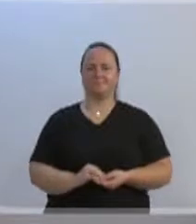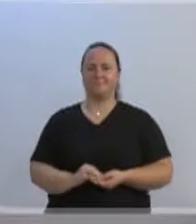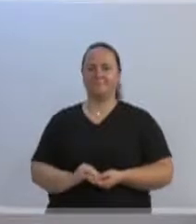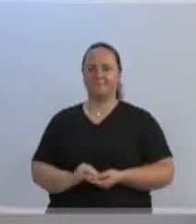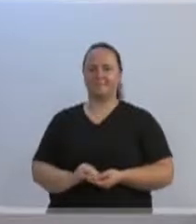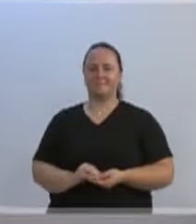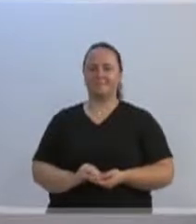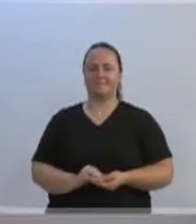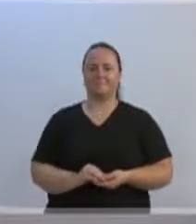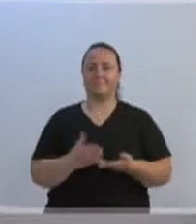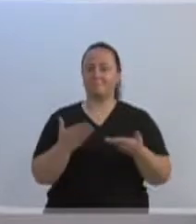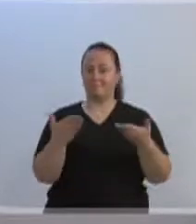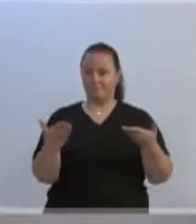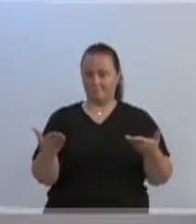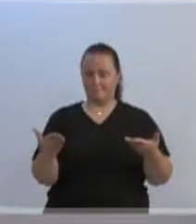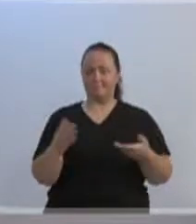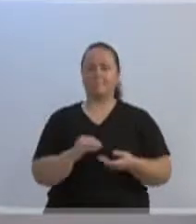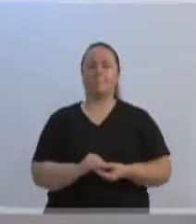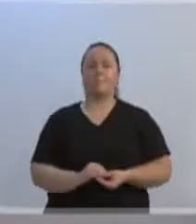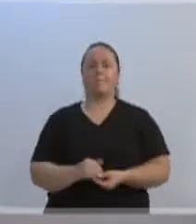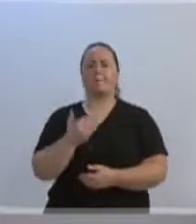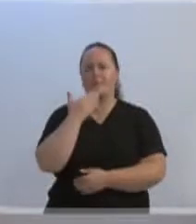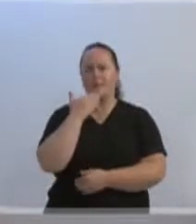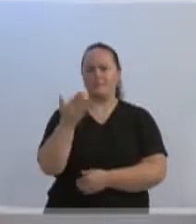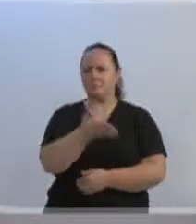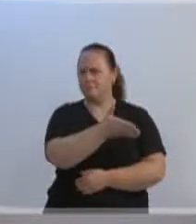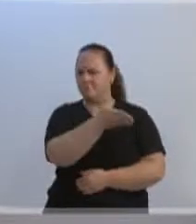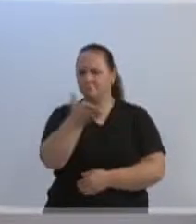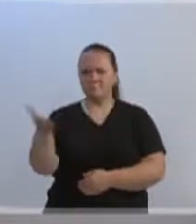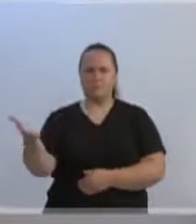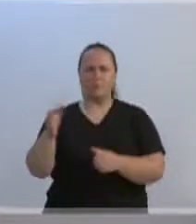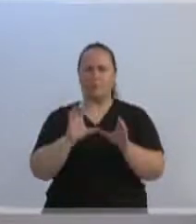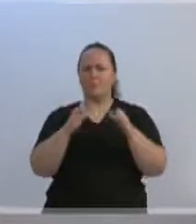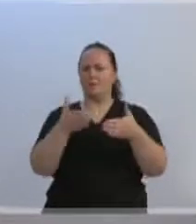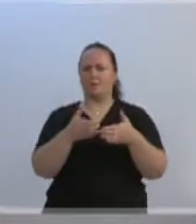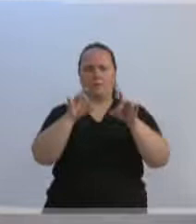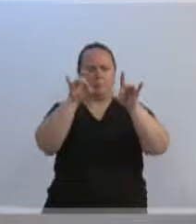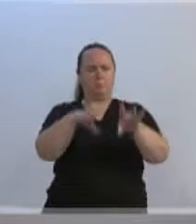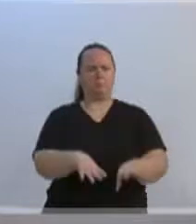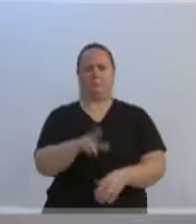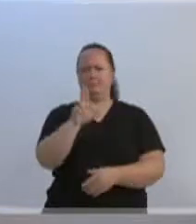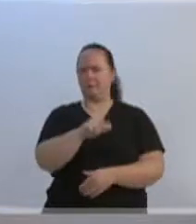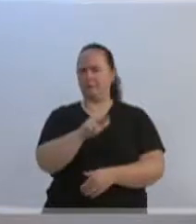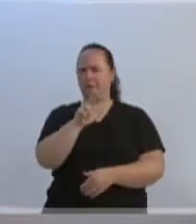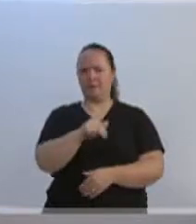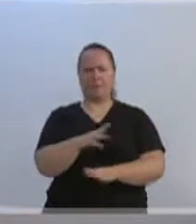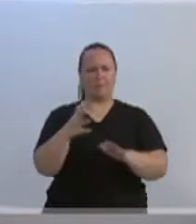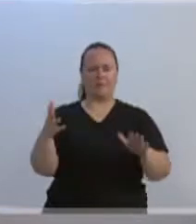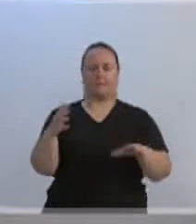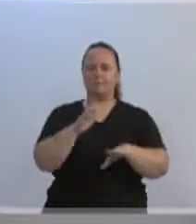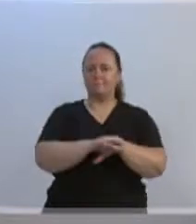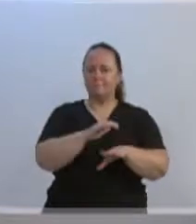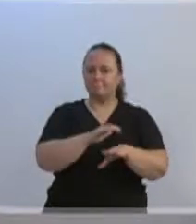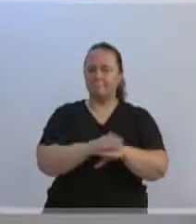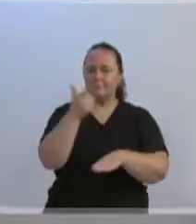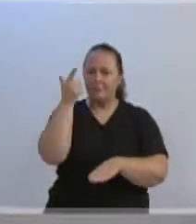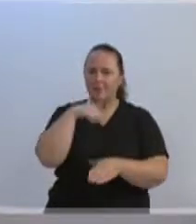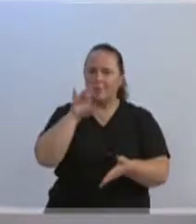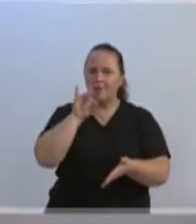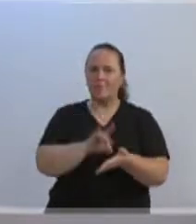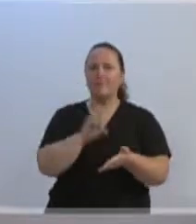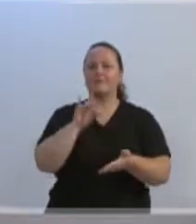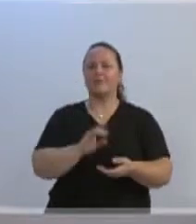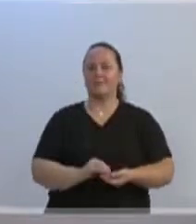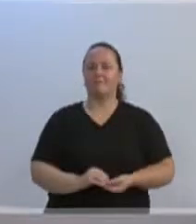pediu hoje para que não desistam não obstante a falta de recursos mas que executem que fazem que